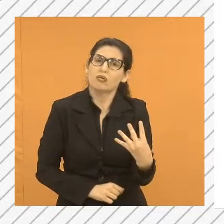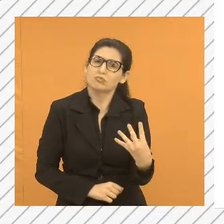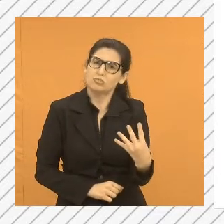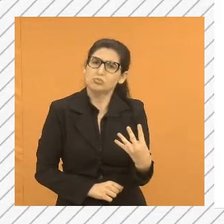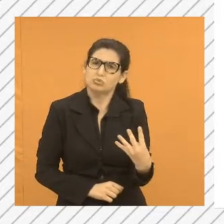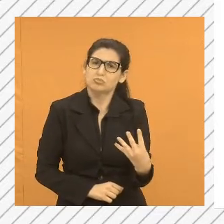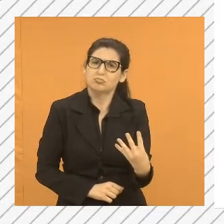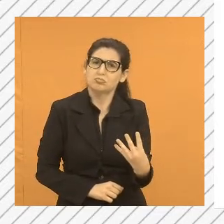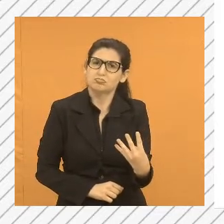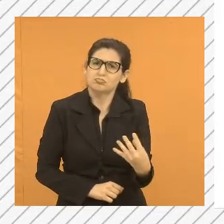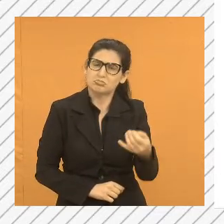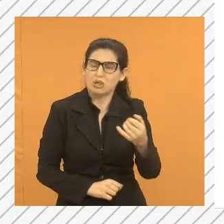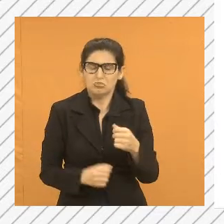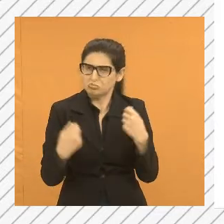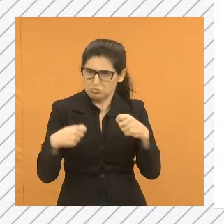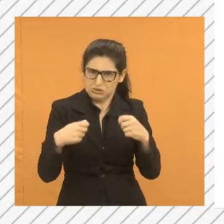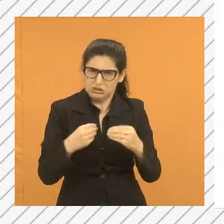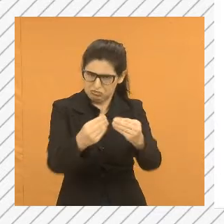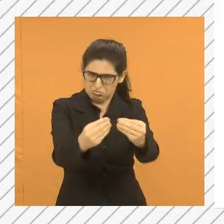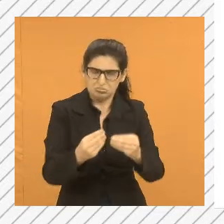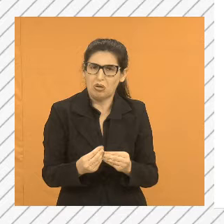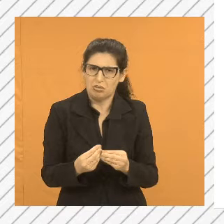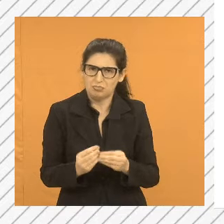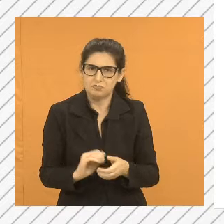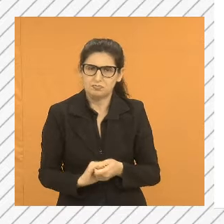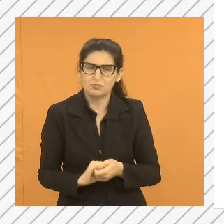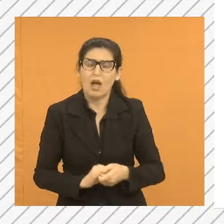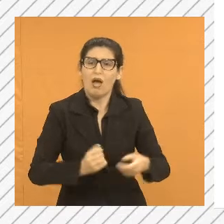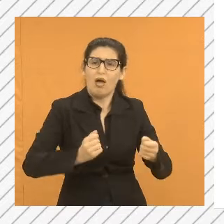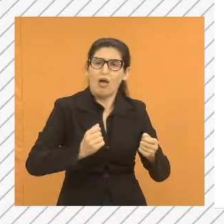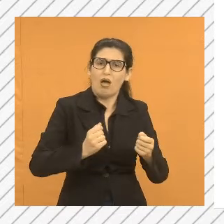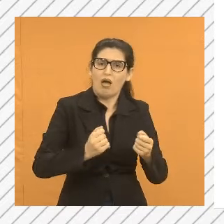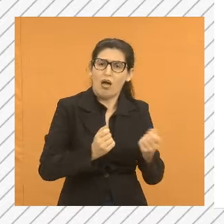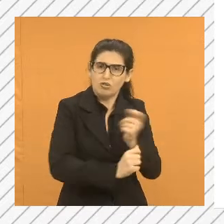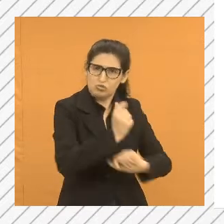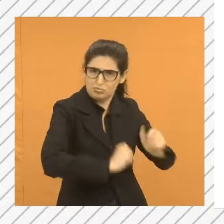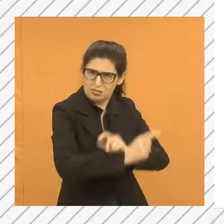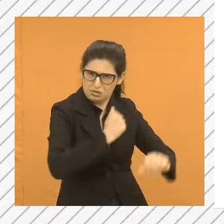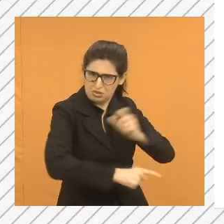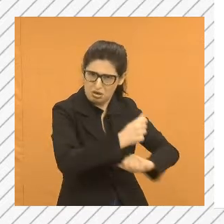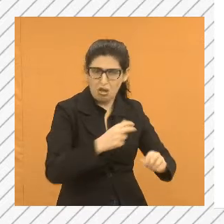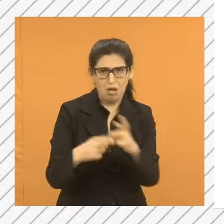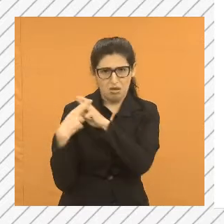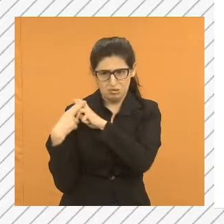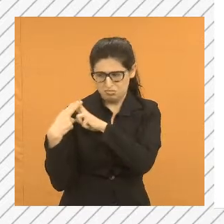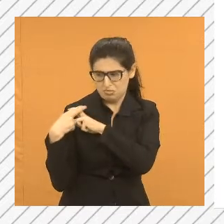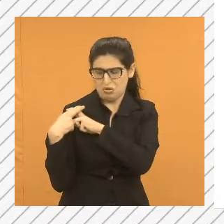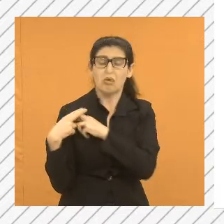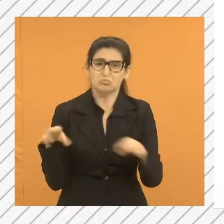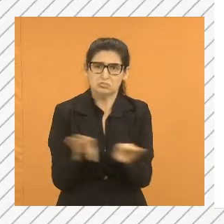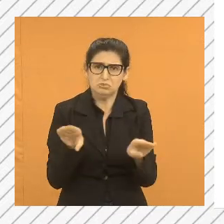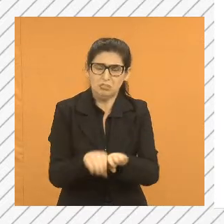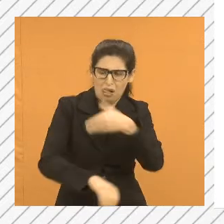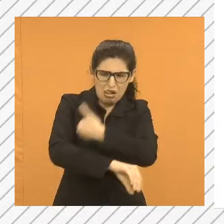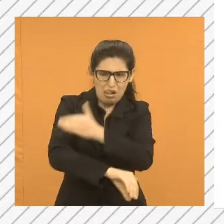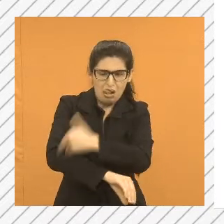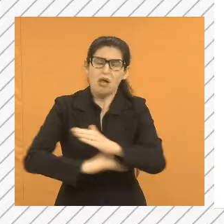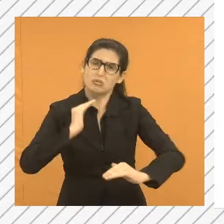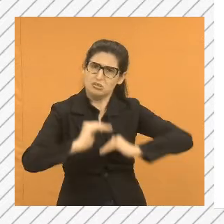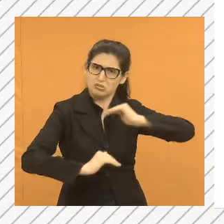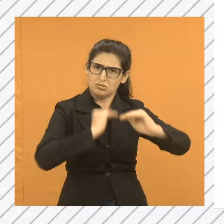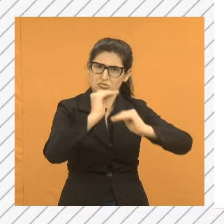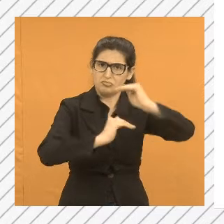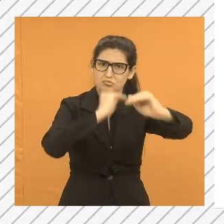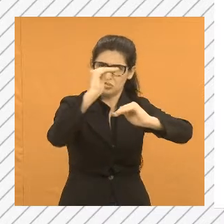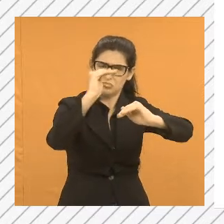dispensações. Na área administrativa, nós temos também a responsabilidade pelo treinamento e o desenvolvimento